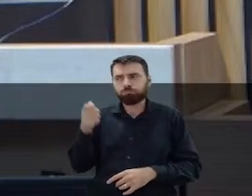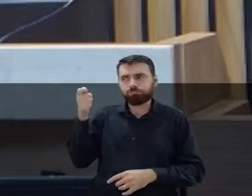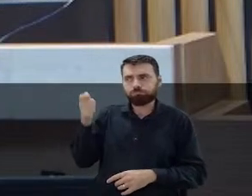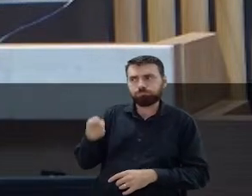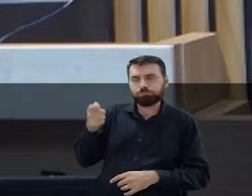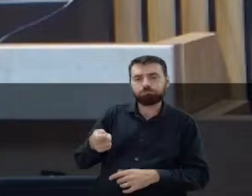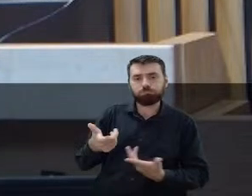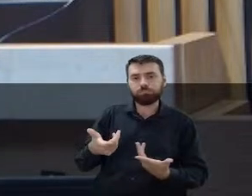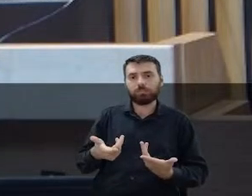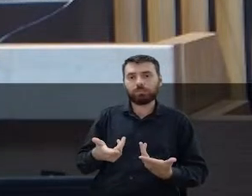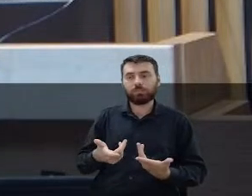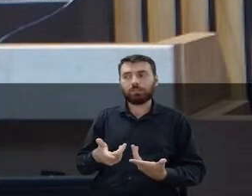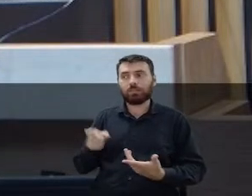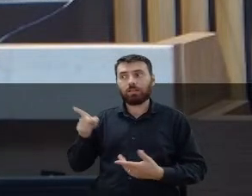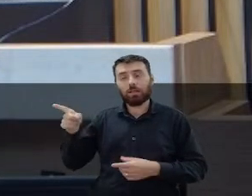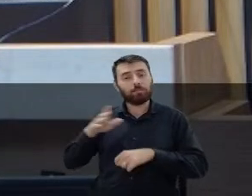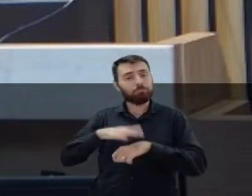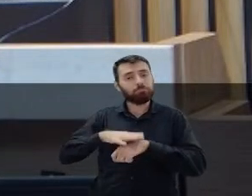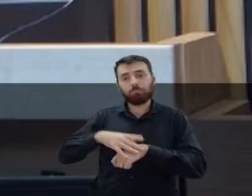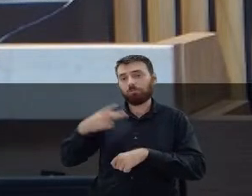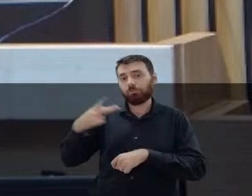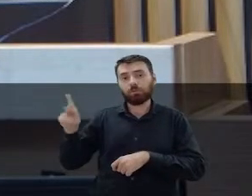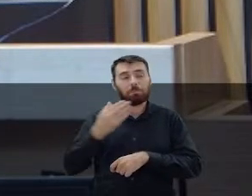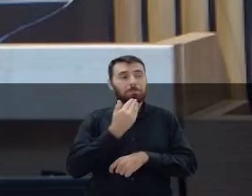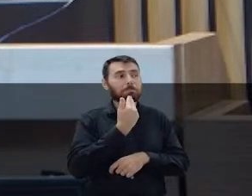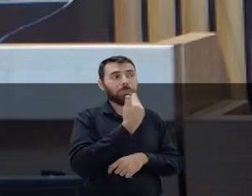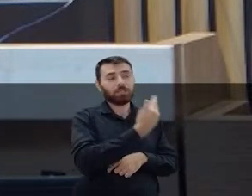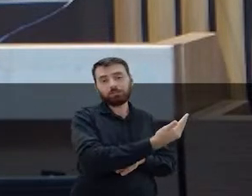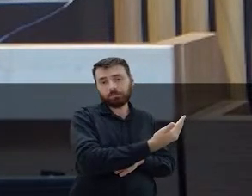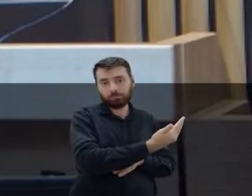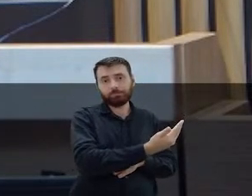demissão que ela fez. É,